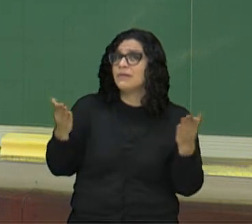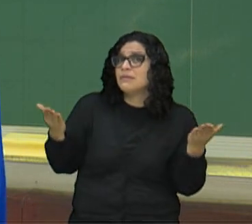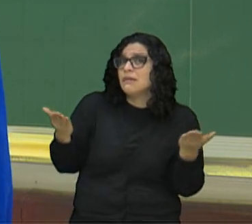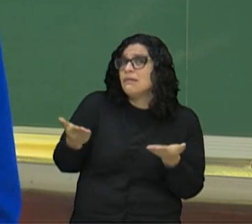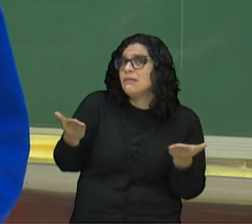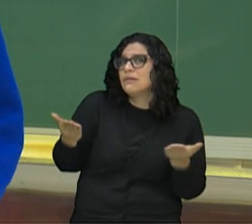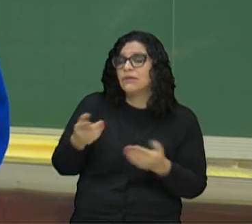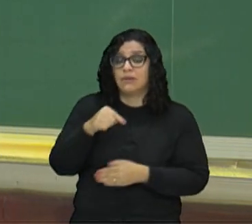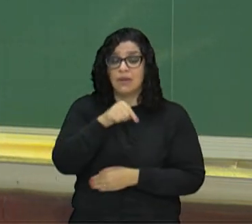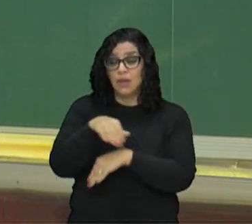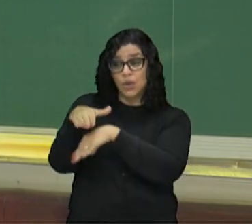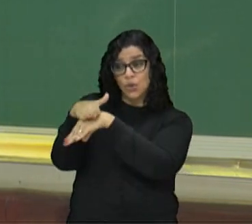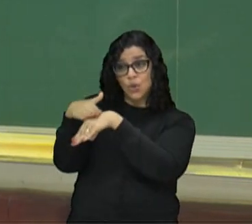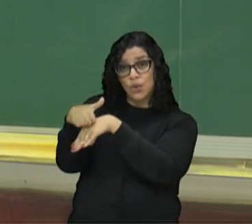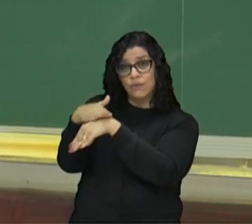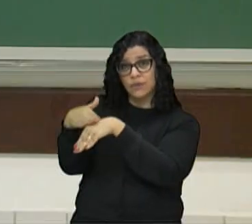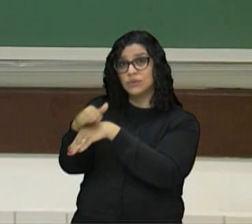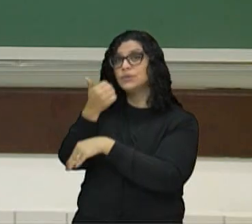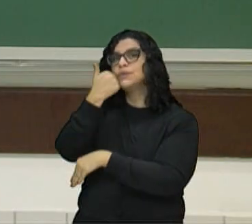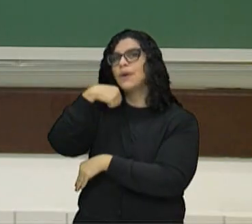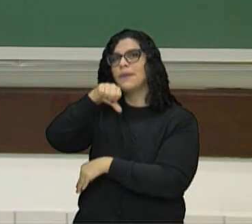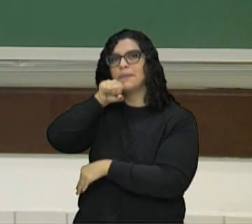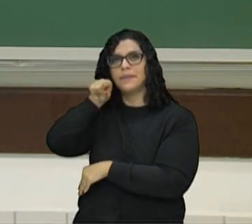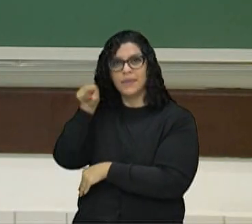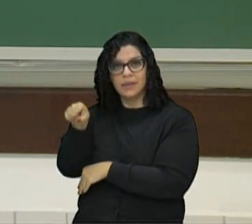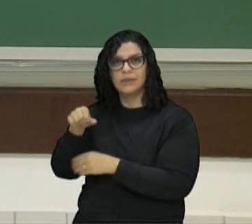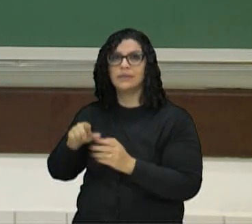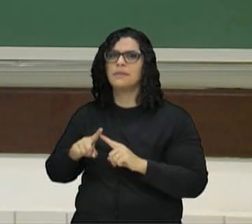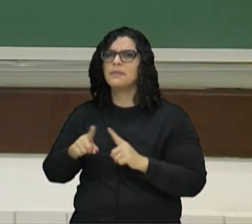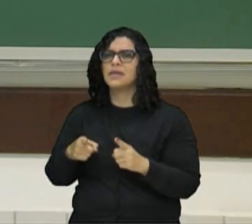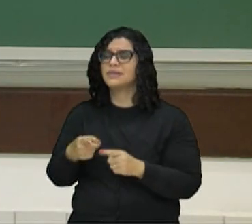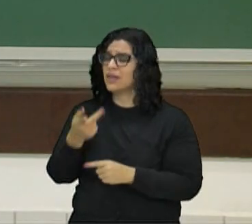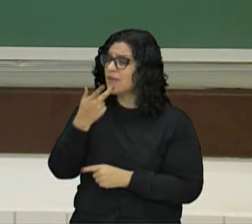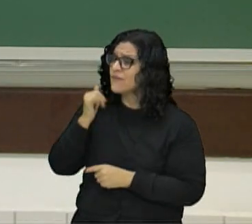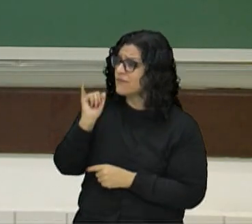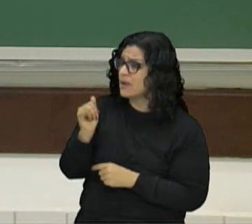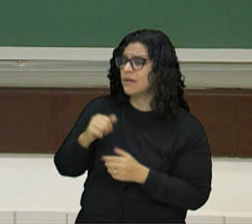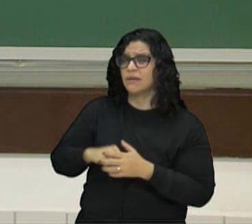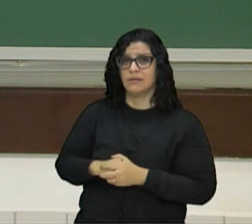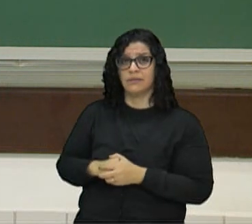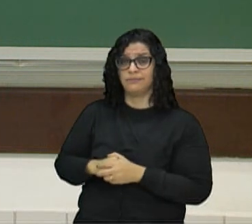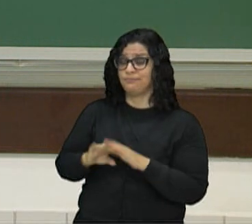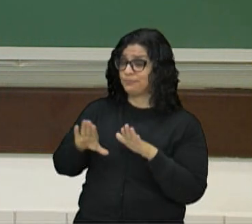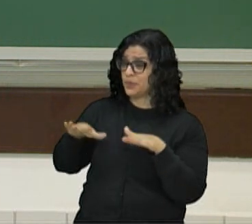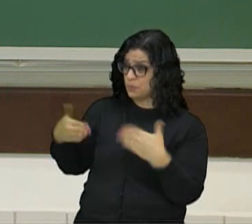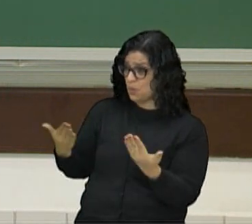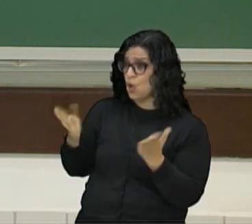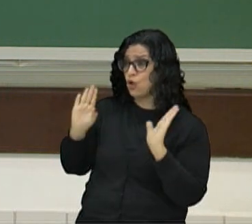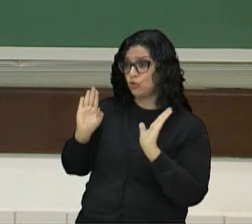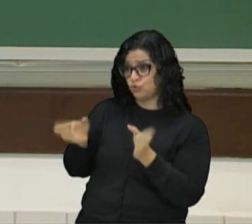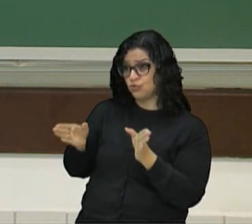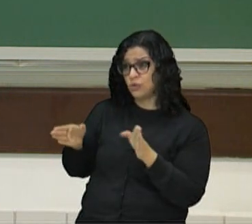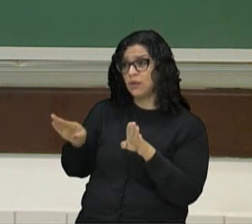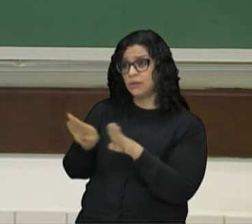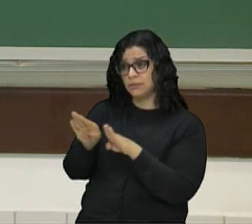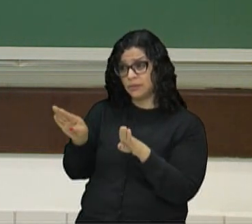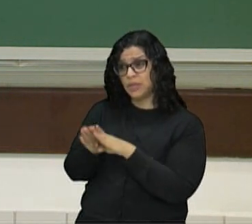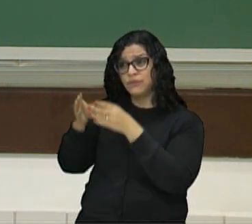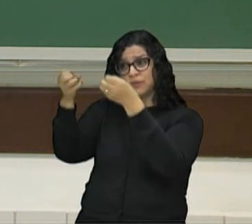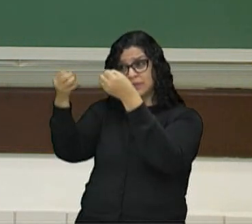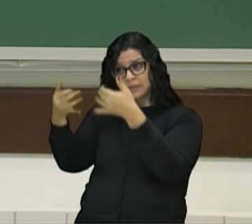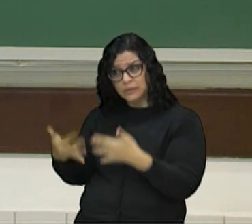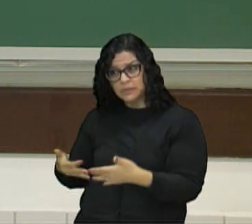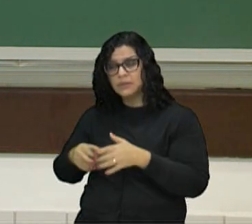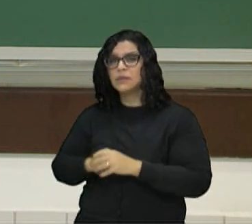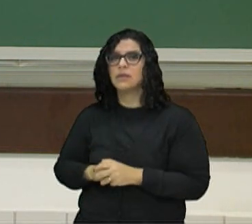Então, ele conversa com a sua mãe e ele diz: bom, já vou deixar muito